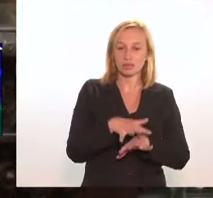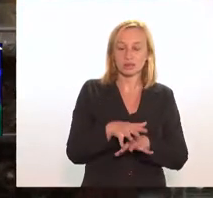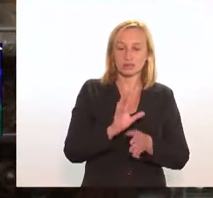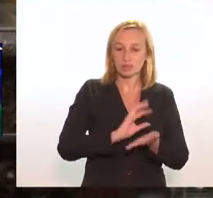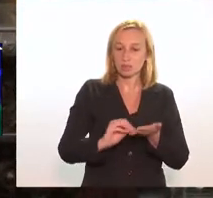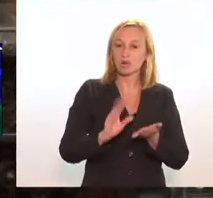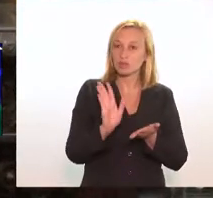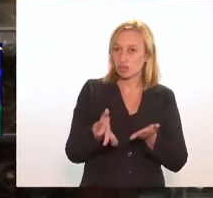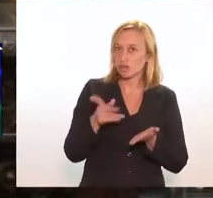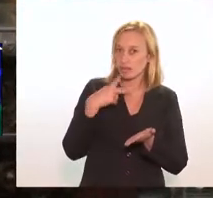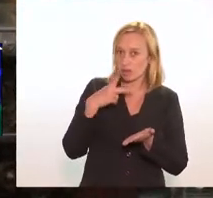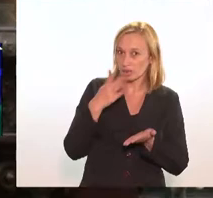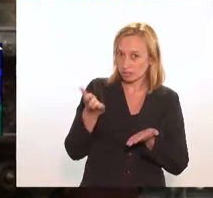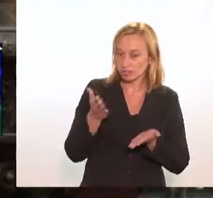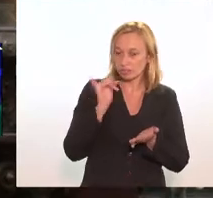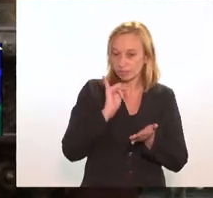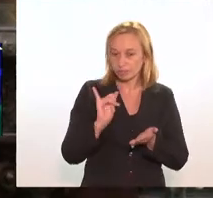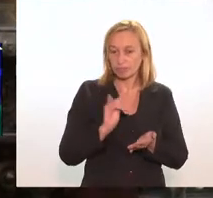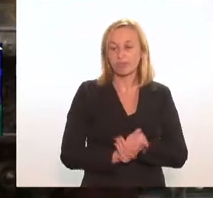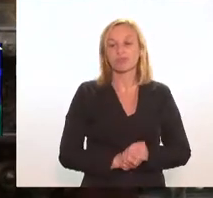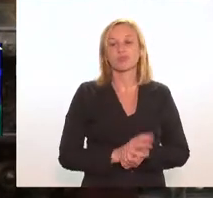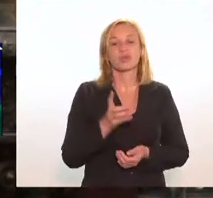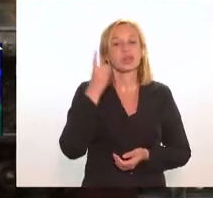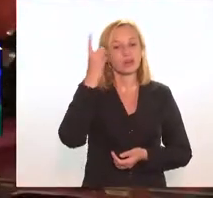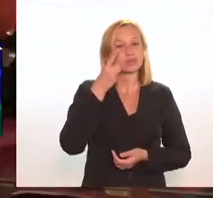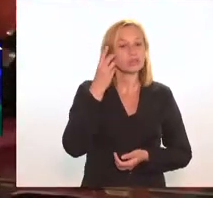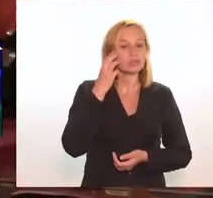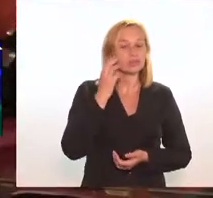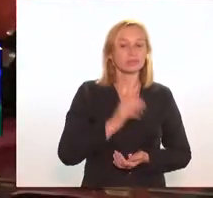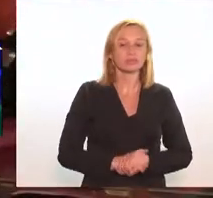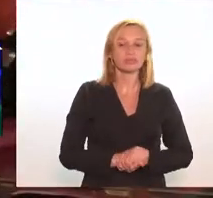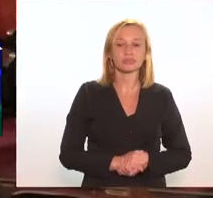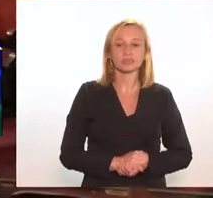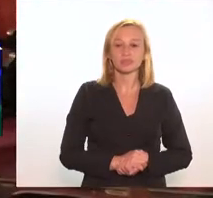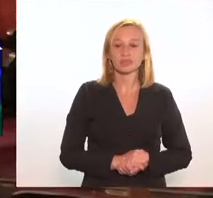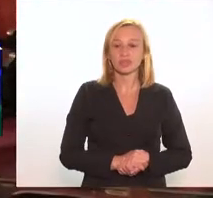já havia anunciado. Deputado Valdeir Carneiro.